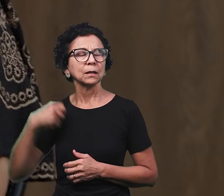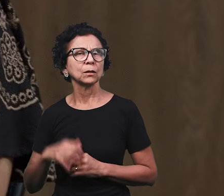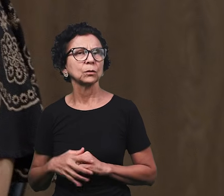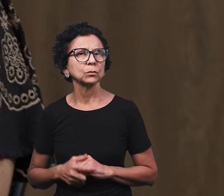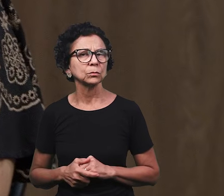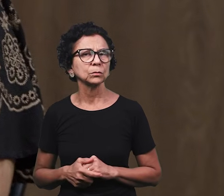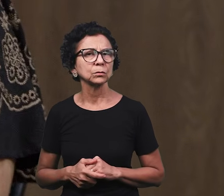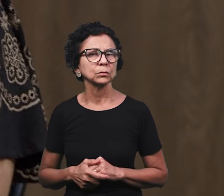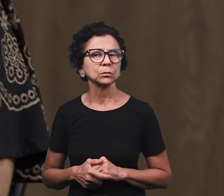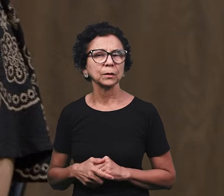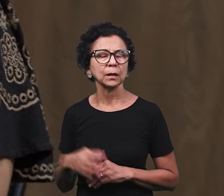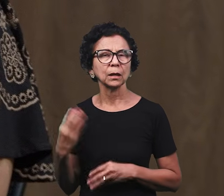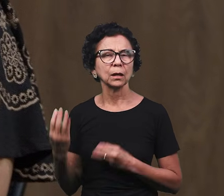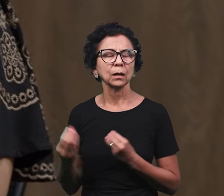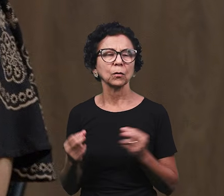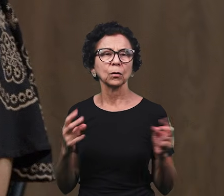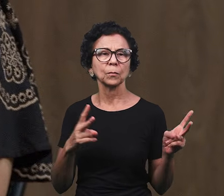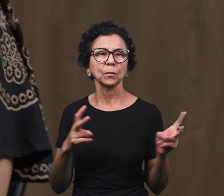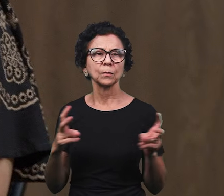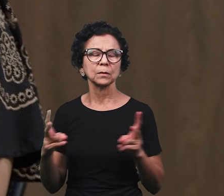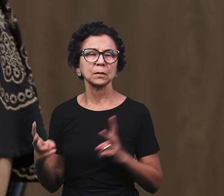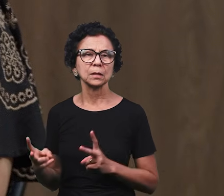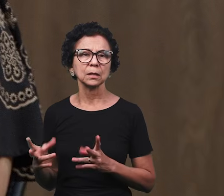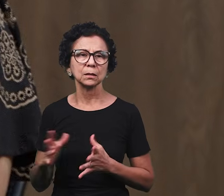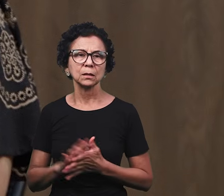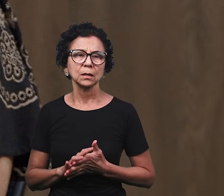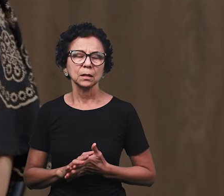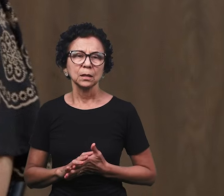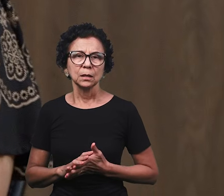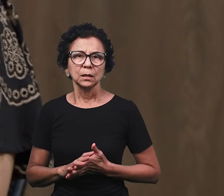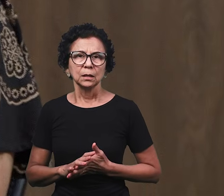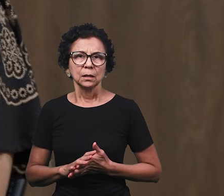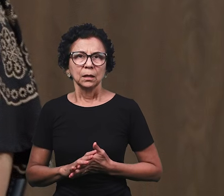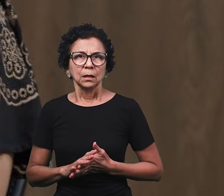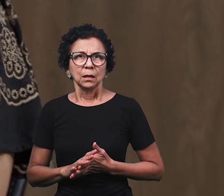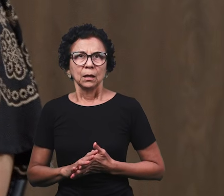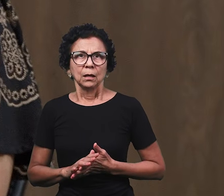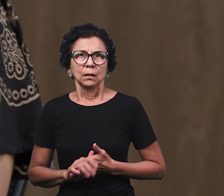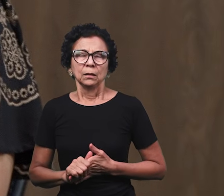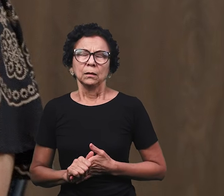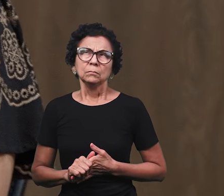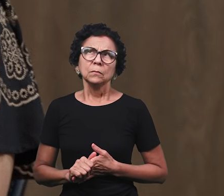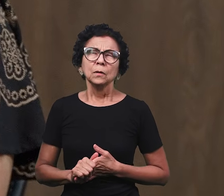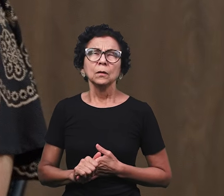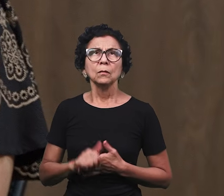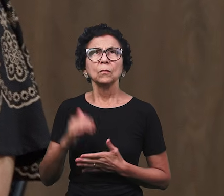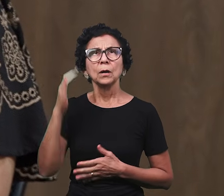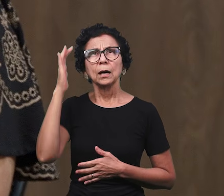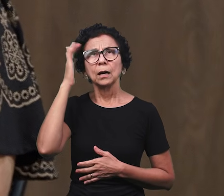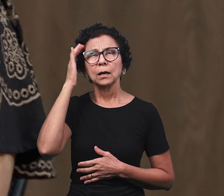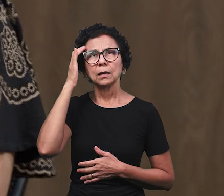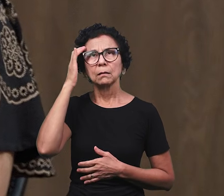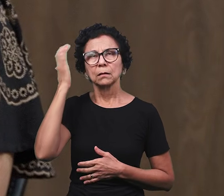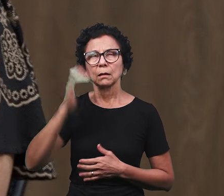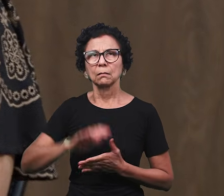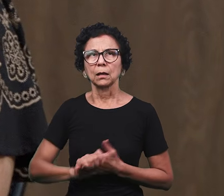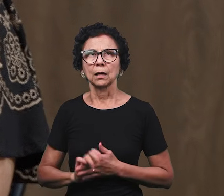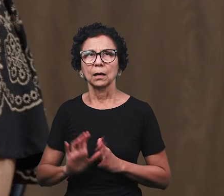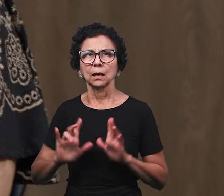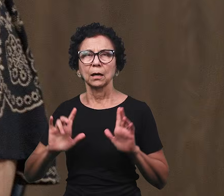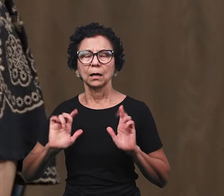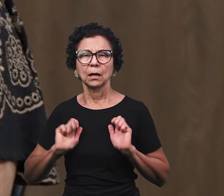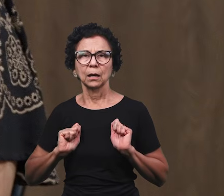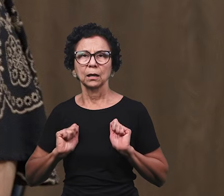eu queria saber do senhor como que a gente pode identificar, como a gente distingue as atitudes de amor que a gente tem, que